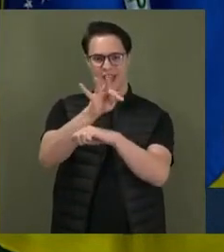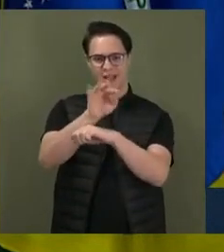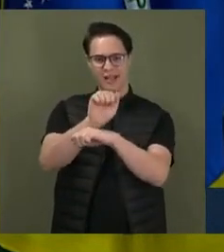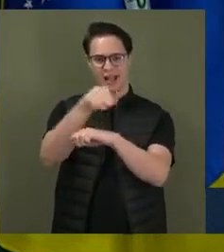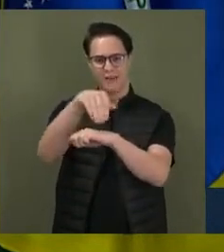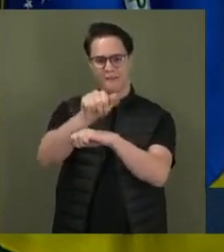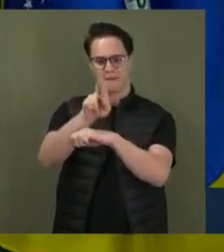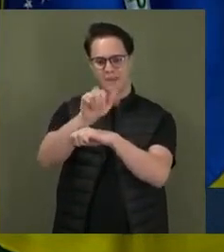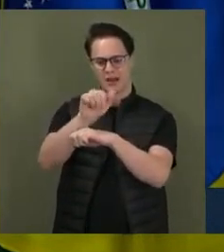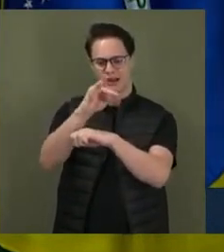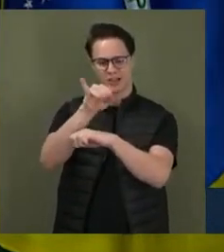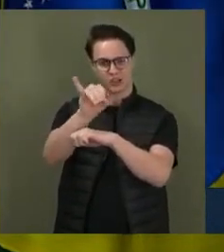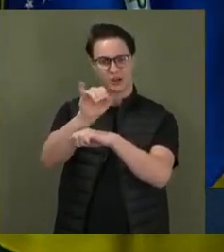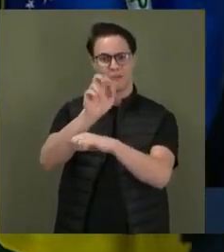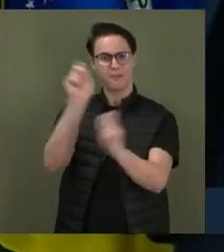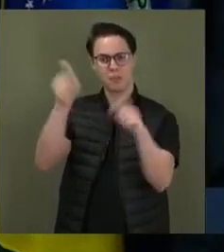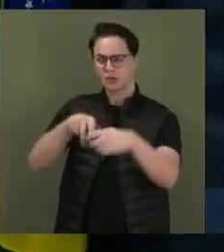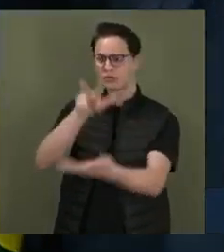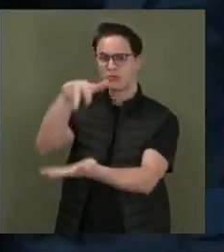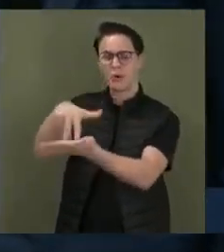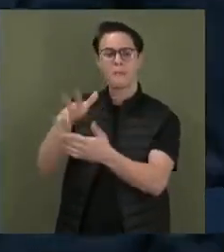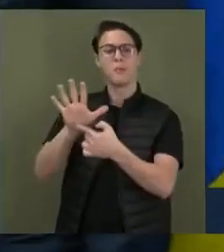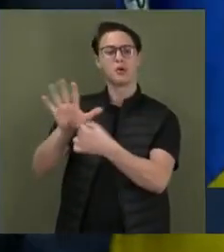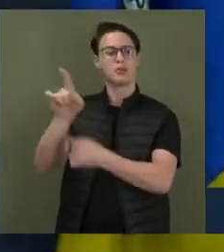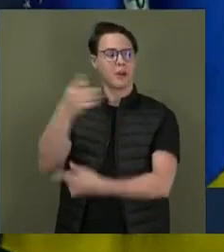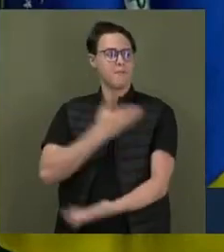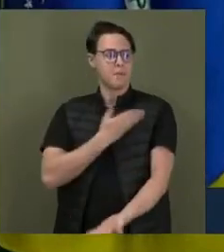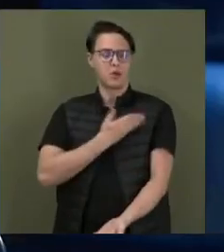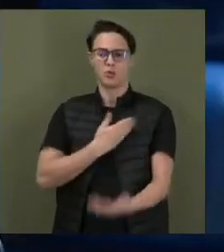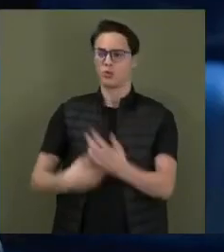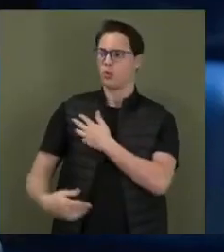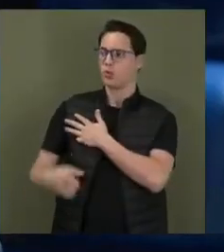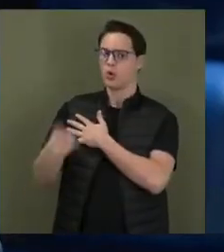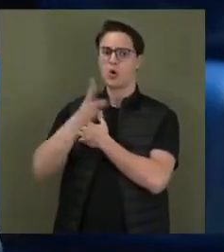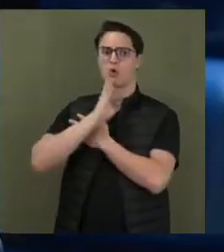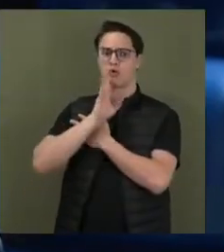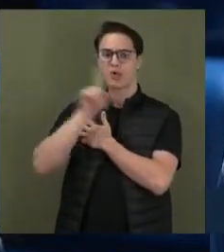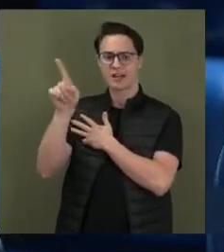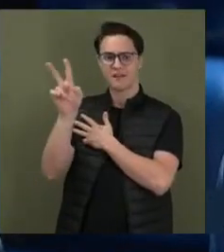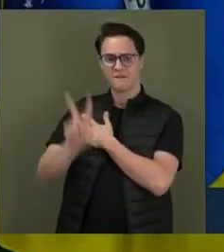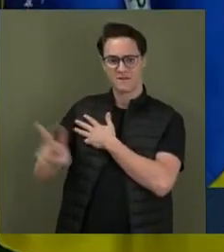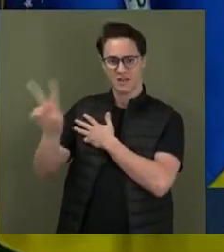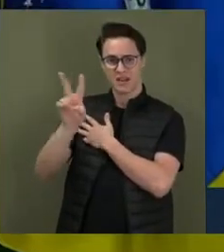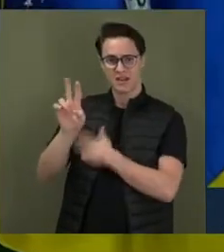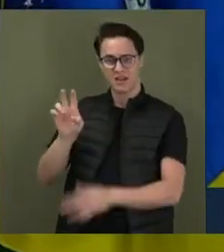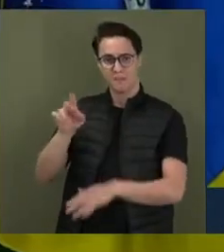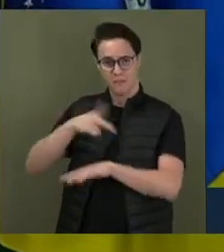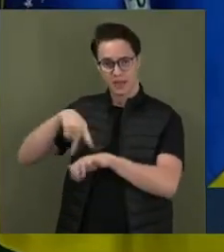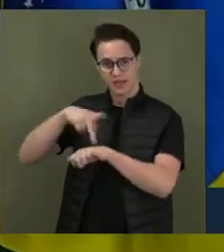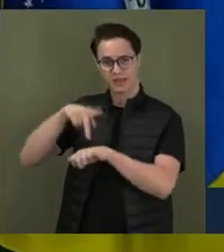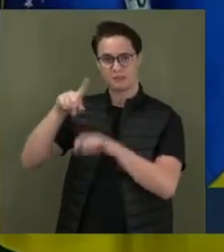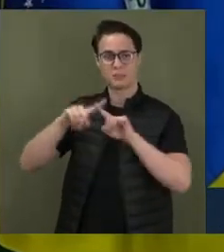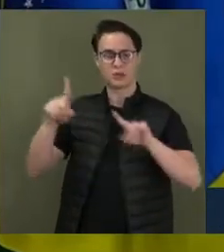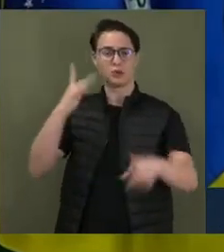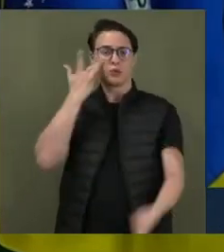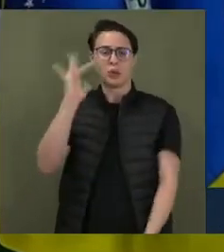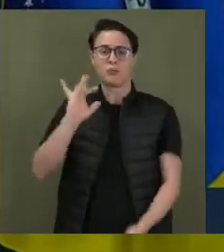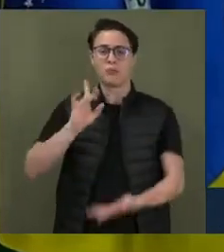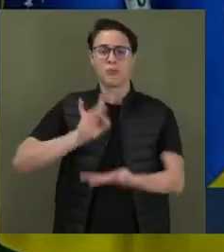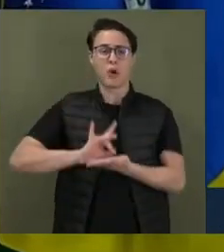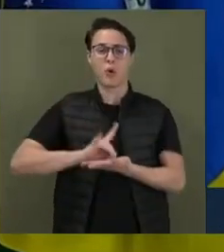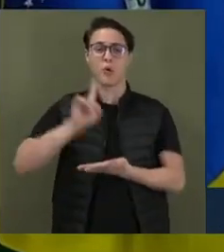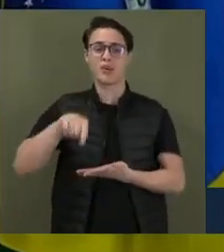os amigos do presidente Lula, né, conhecem a democracia tutelada, a democracia relativa, mas não sabem de fato o que